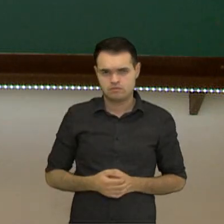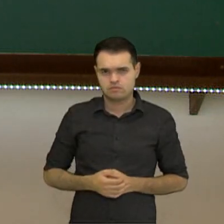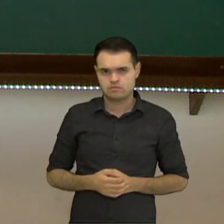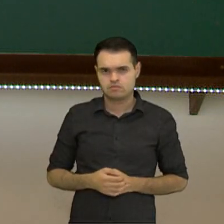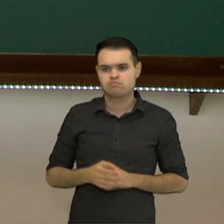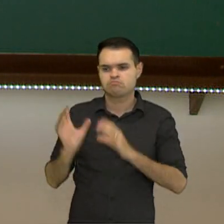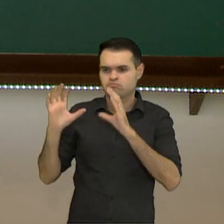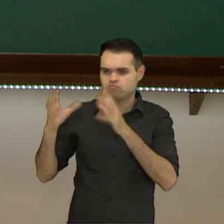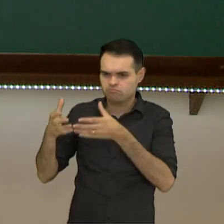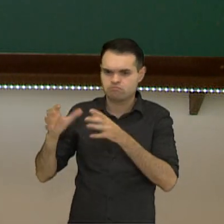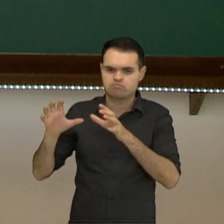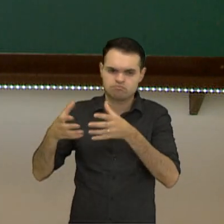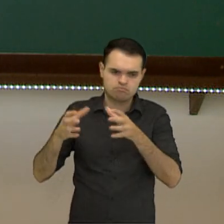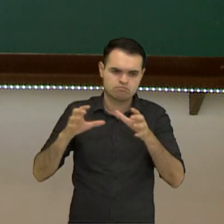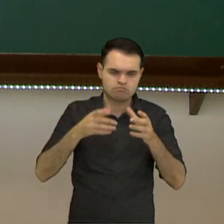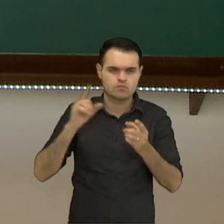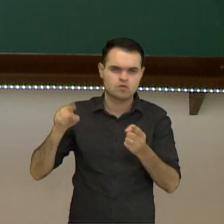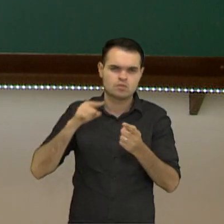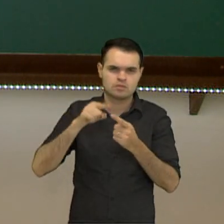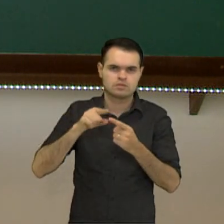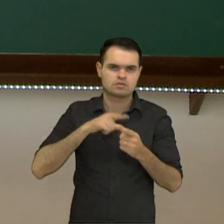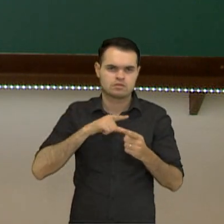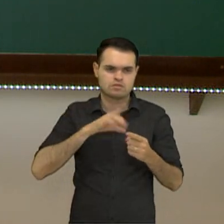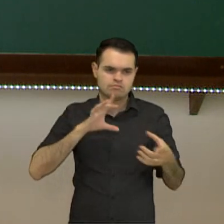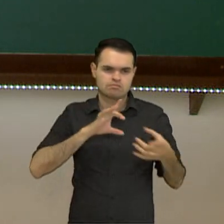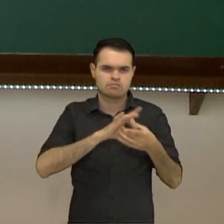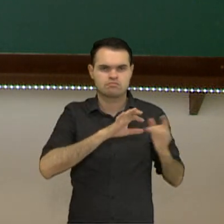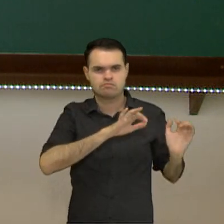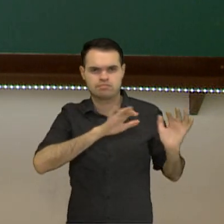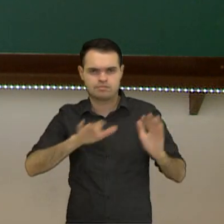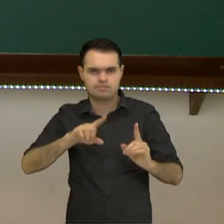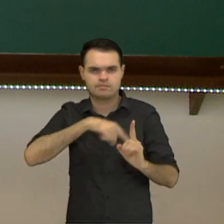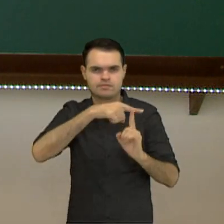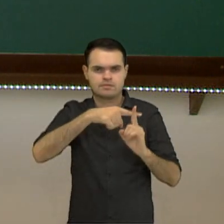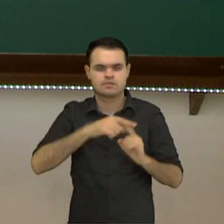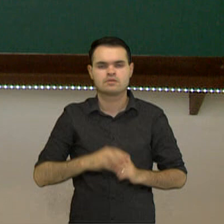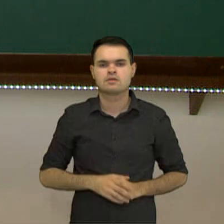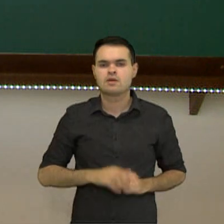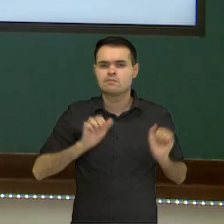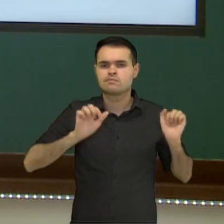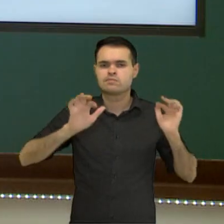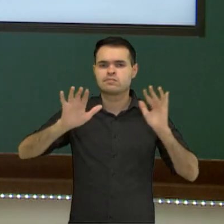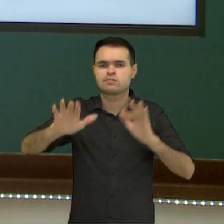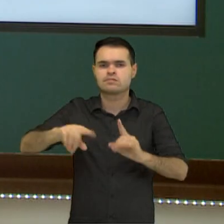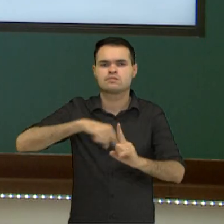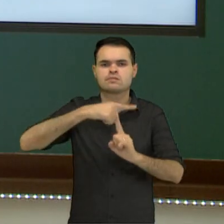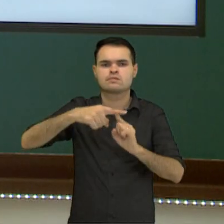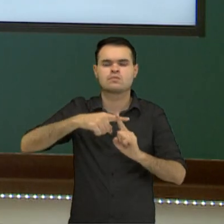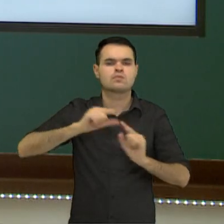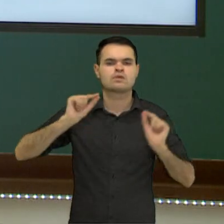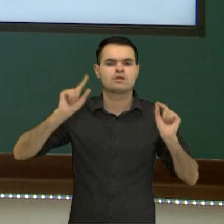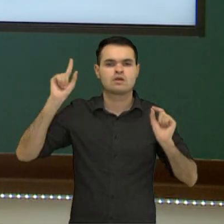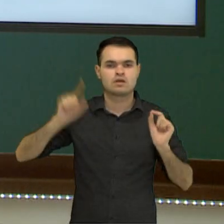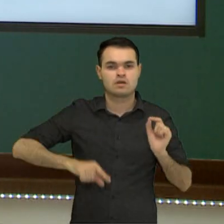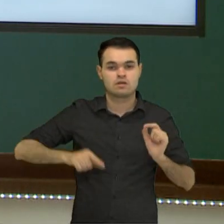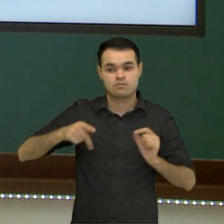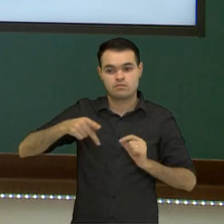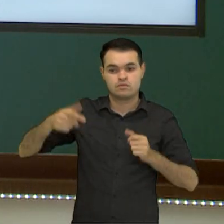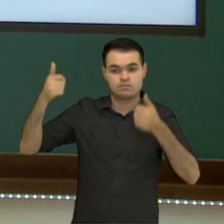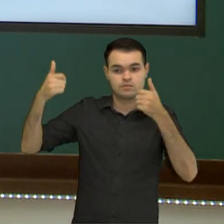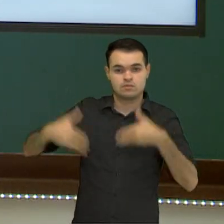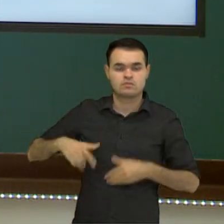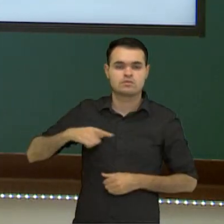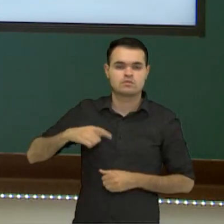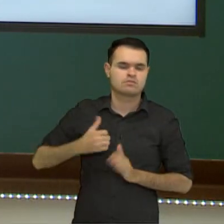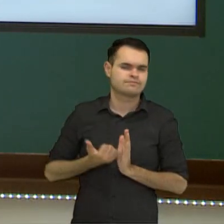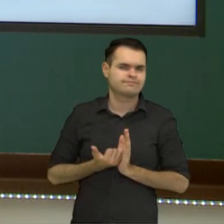aí o seu objetivo com o movimento das cruzadas. Então aqui as cruzadas, né? Como o professor explicou para você, nós vamos ter